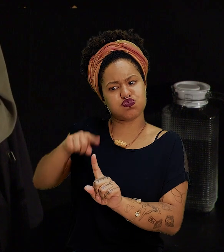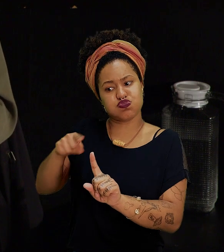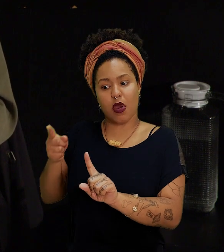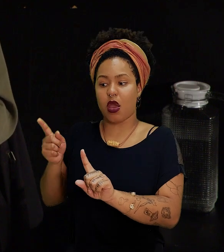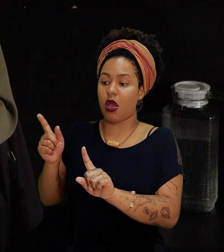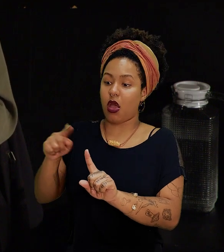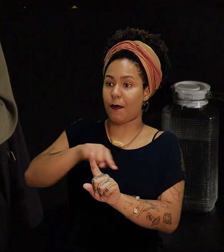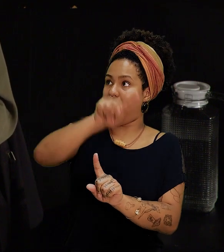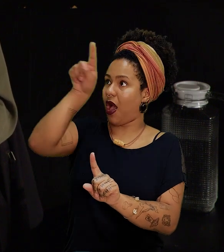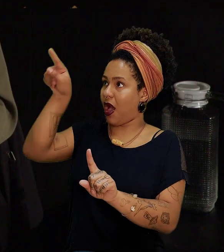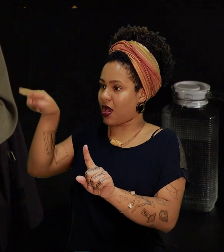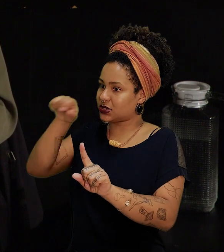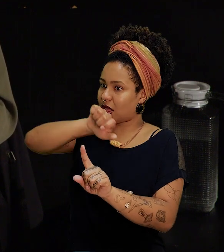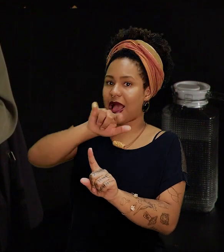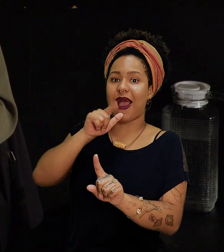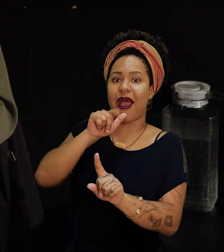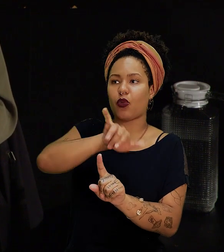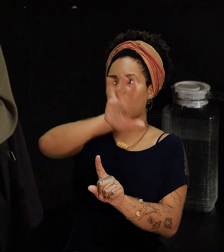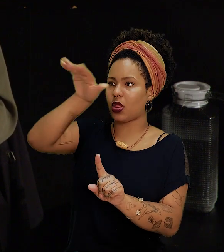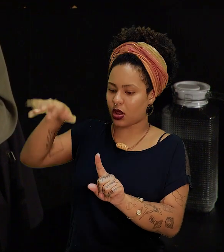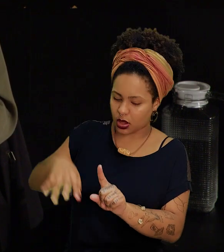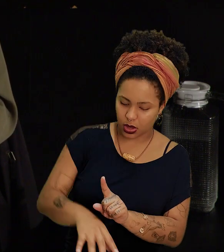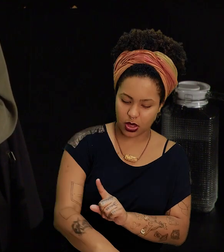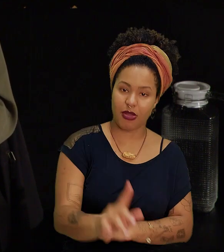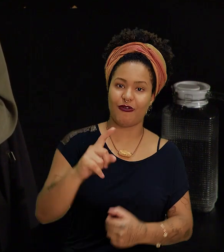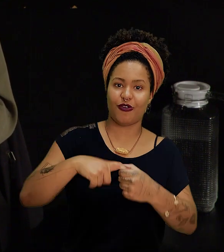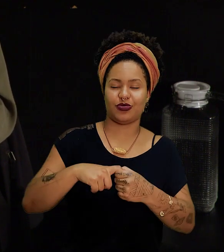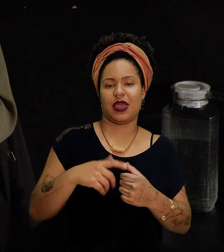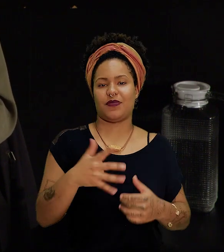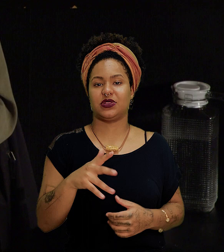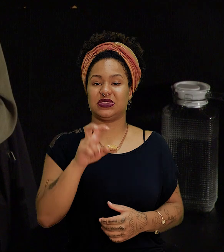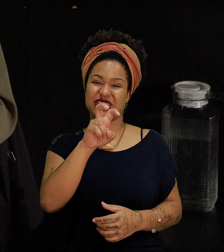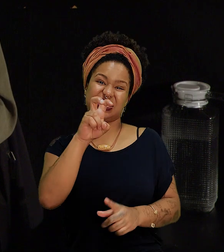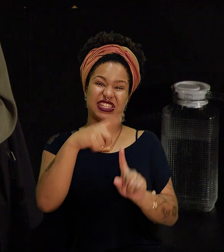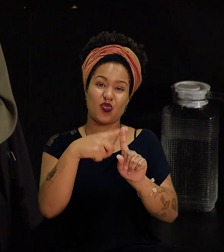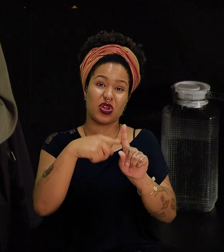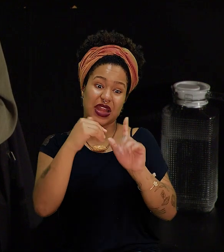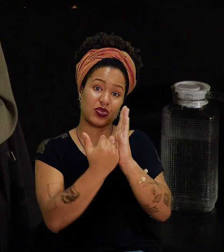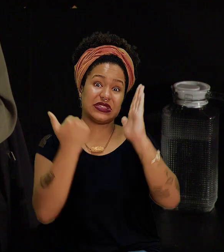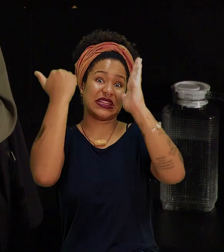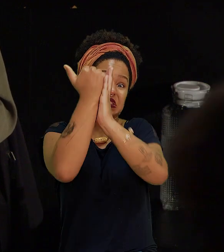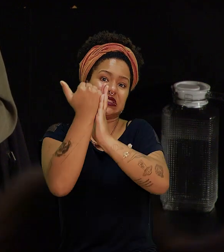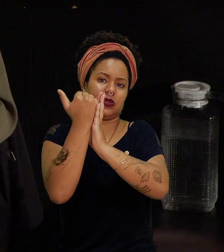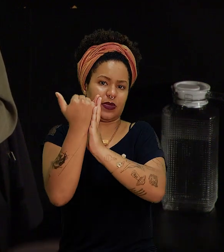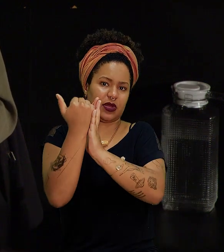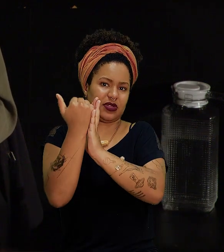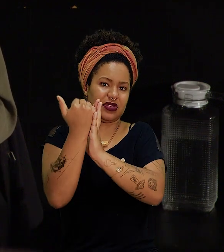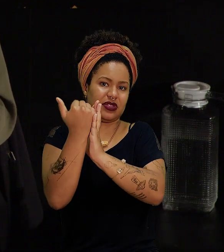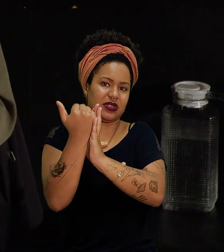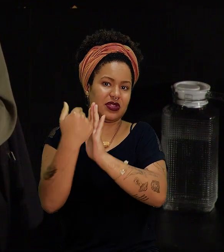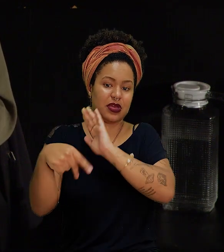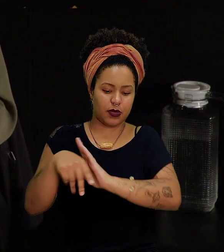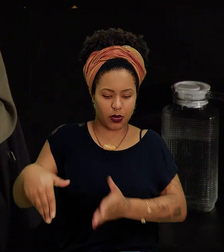voltar para o Rio São Francisco, né, com 5 graus acima